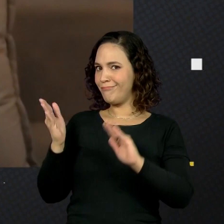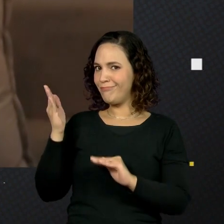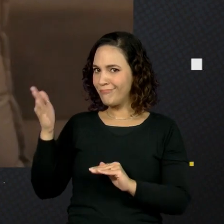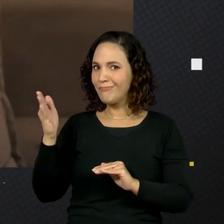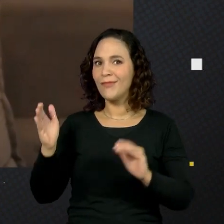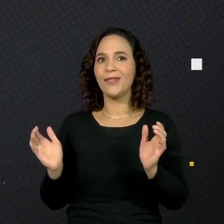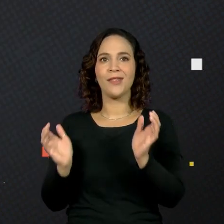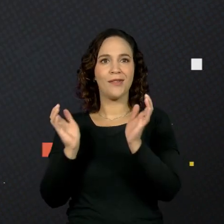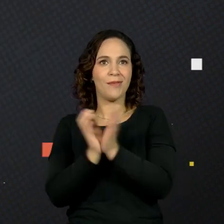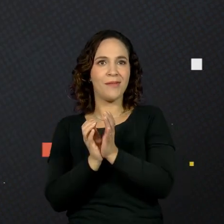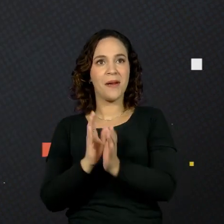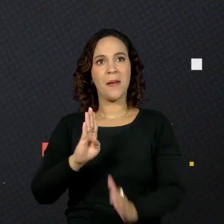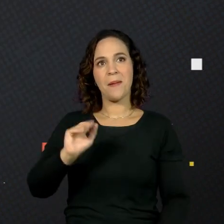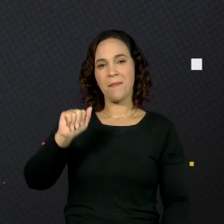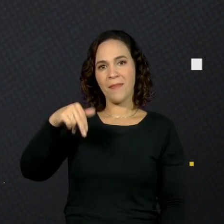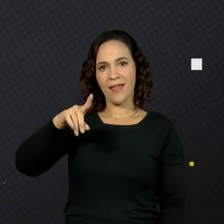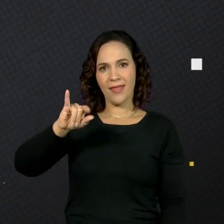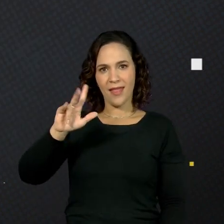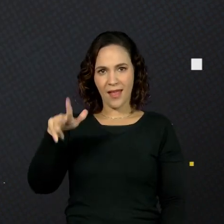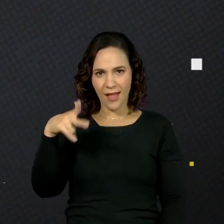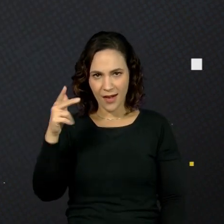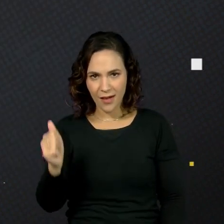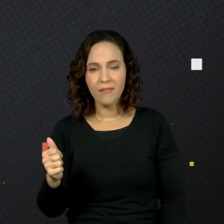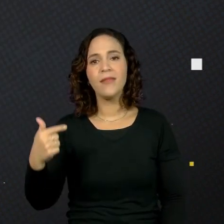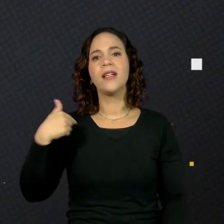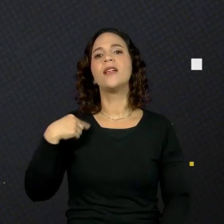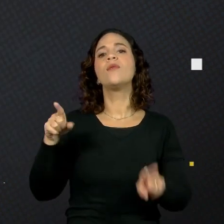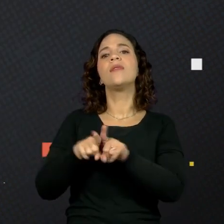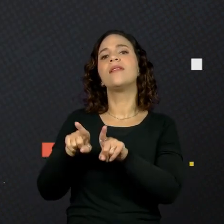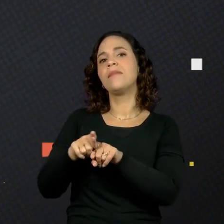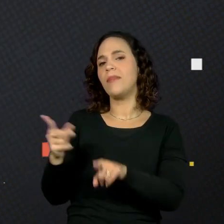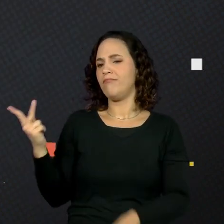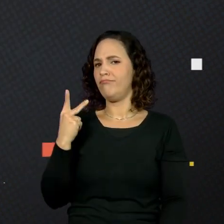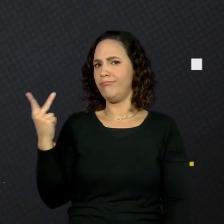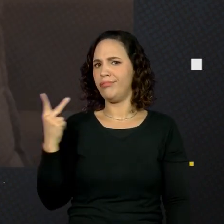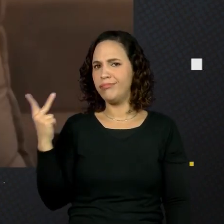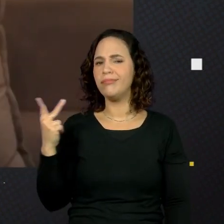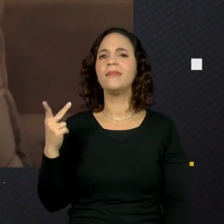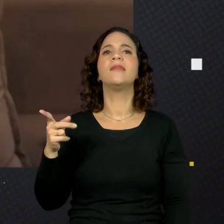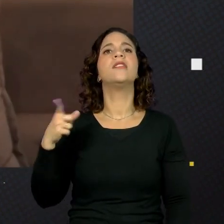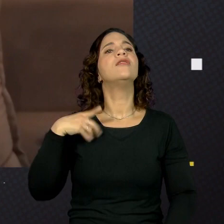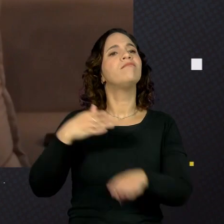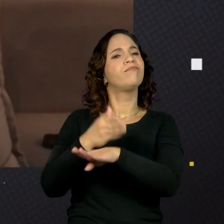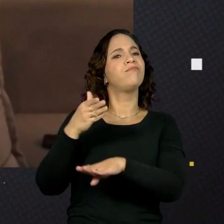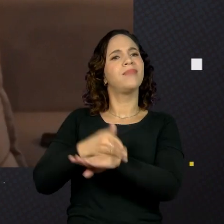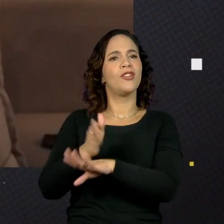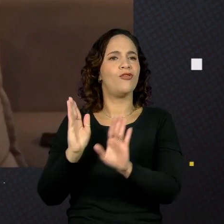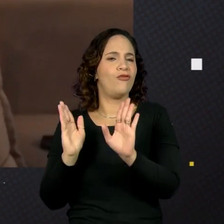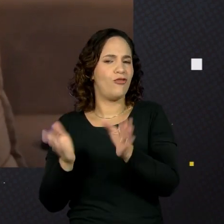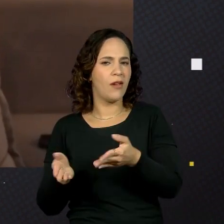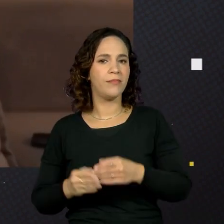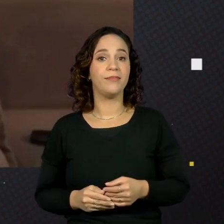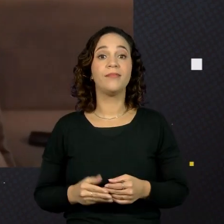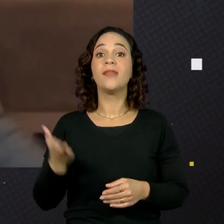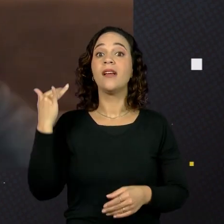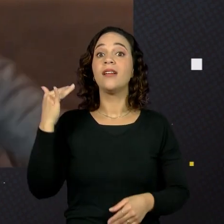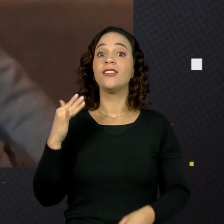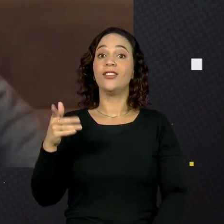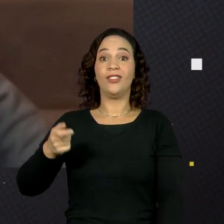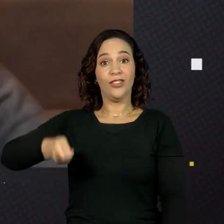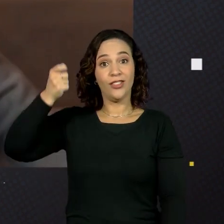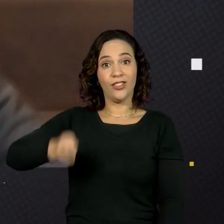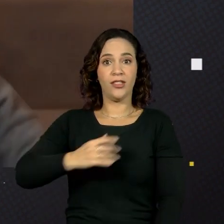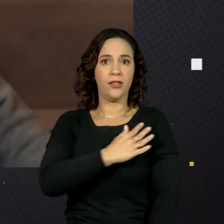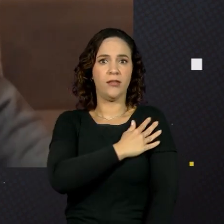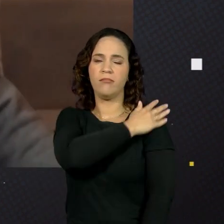Plínio Marcos, eu e Moisés da Rocha já frequentávamos a banda. E aí a ditadura militar acabou